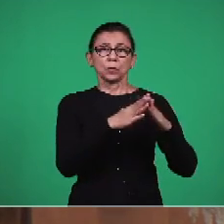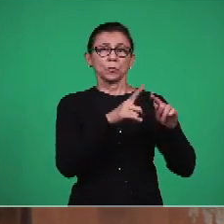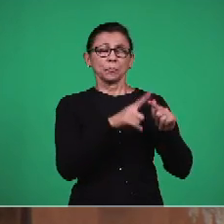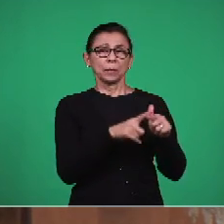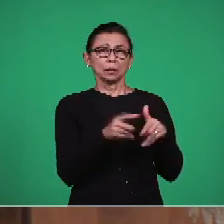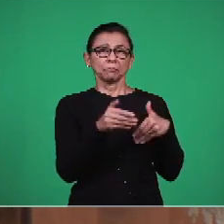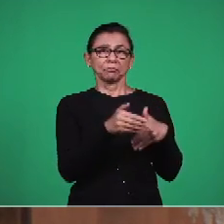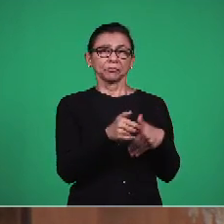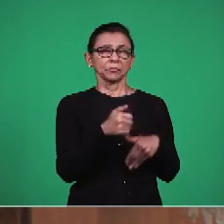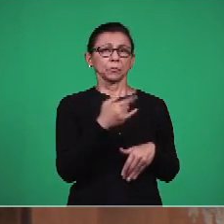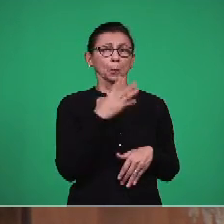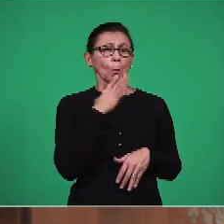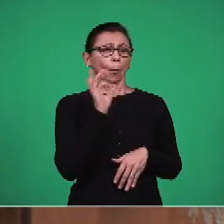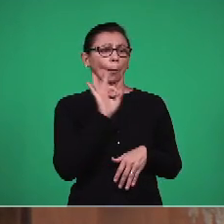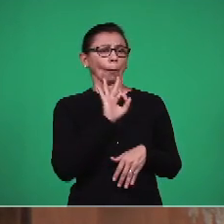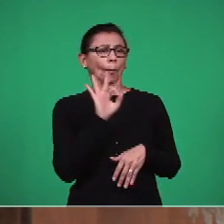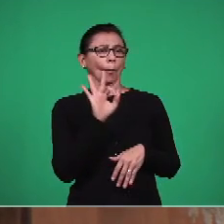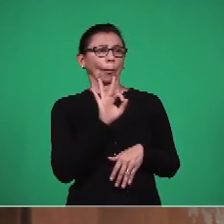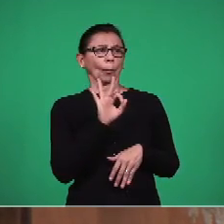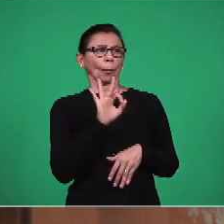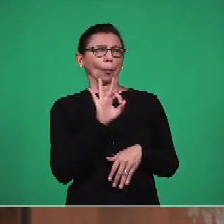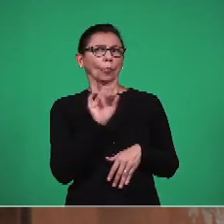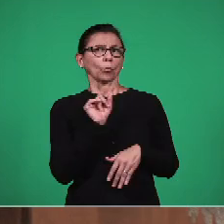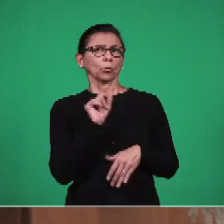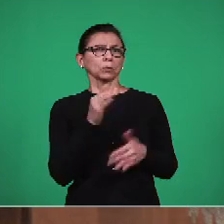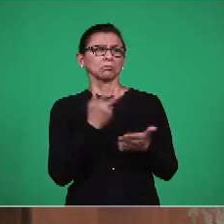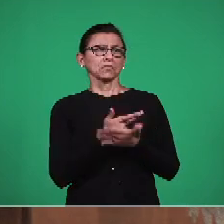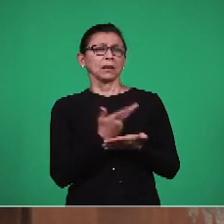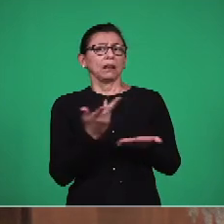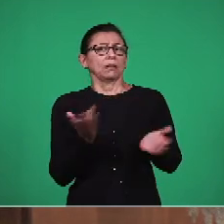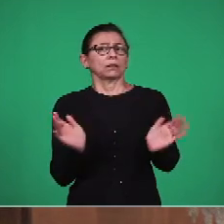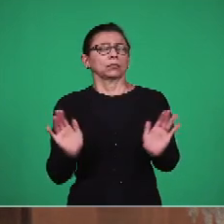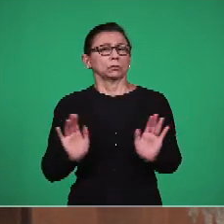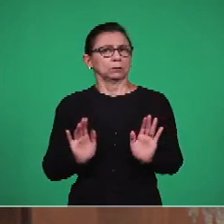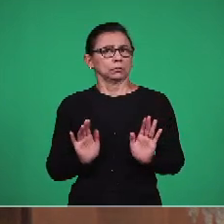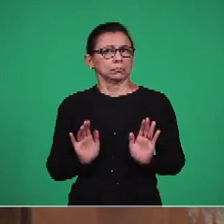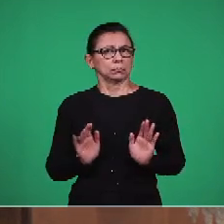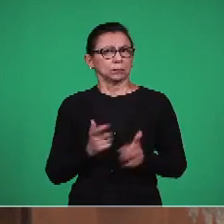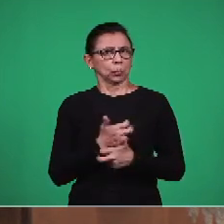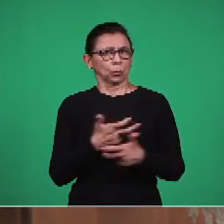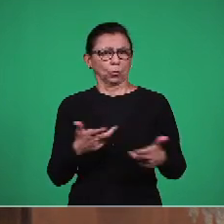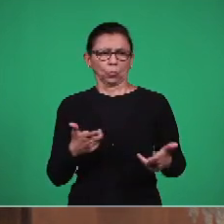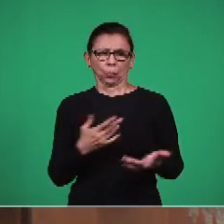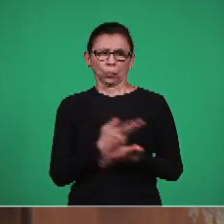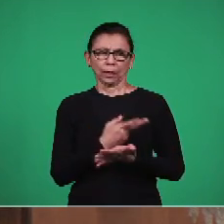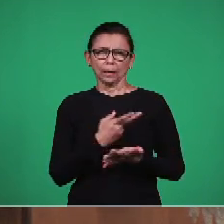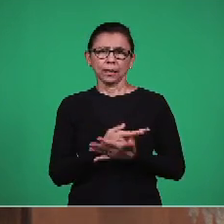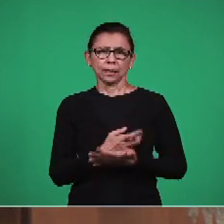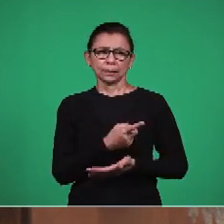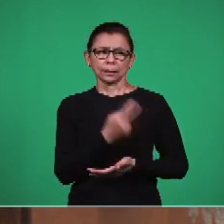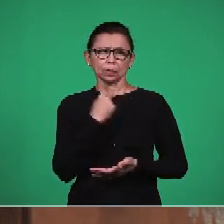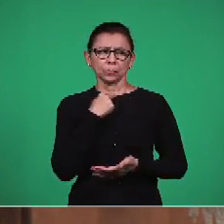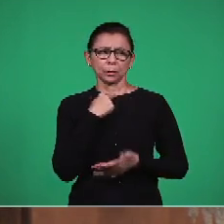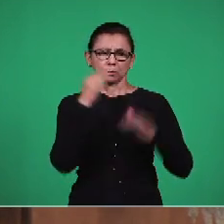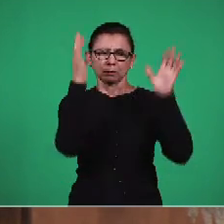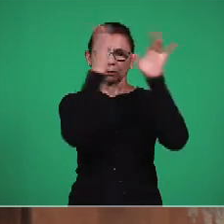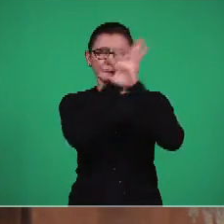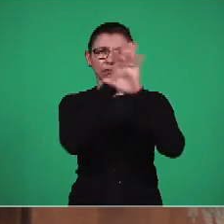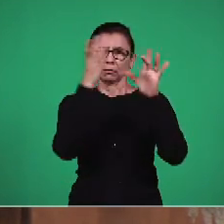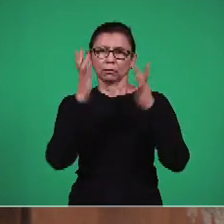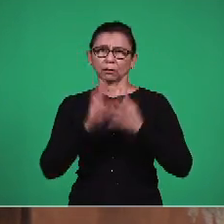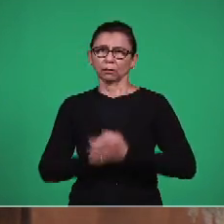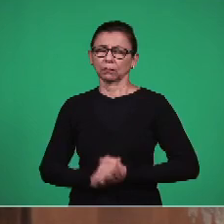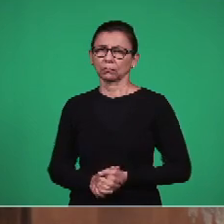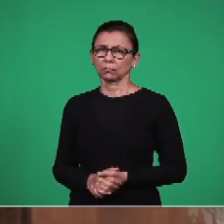está acontecendo, tem alguma coisa errada. Tem alguma coisa errada. Ela não pode deixar. E eu não estou falando de errado dos outros, não, no